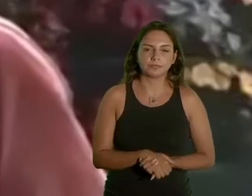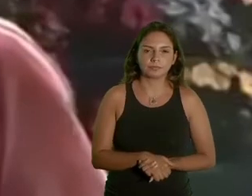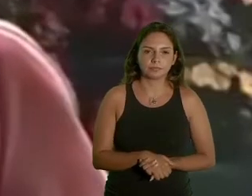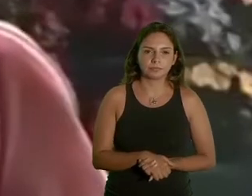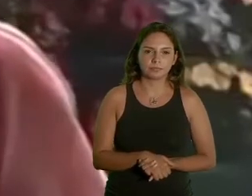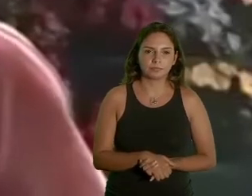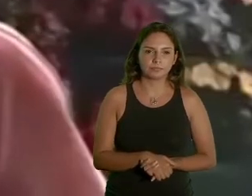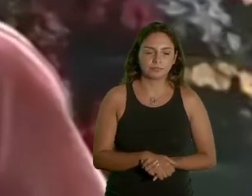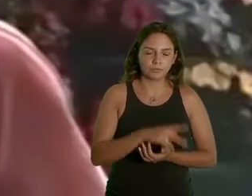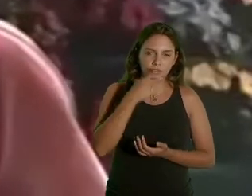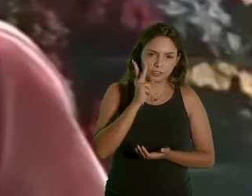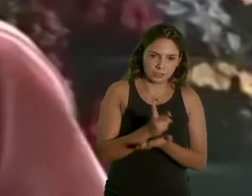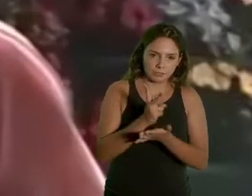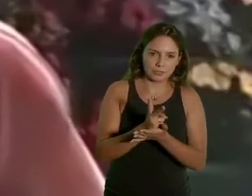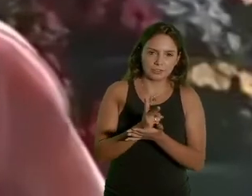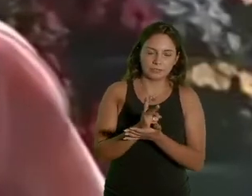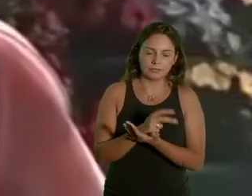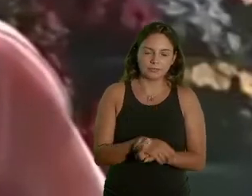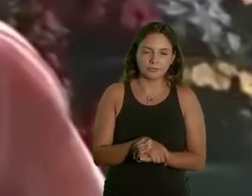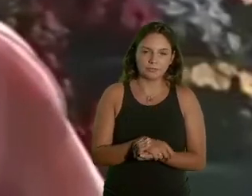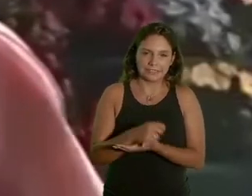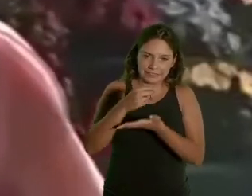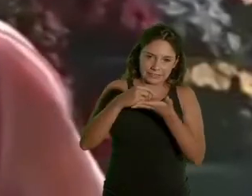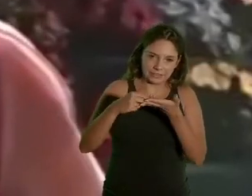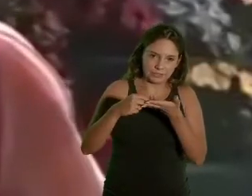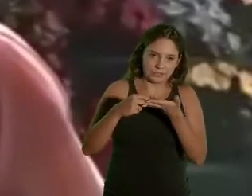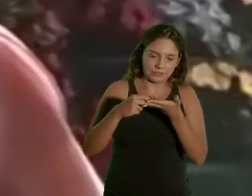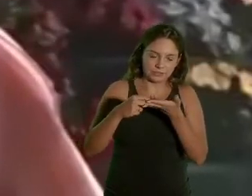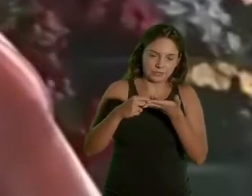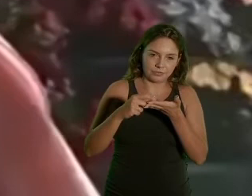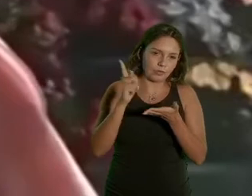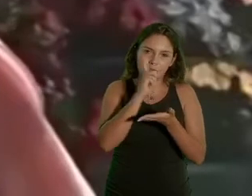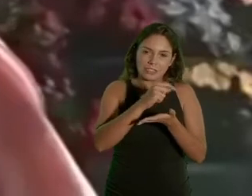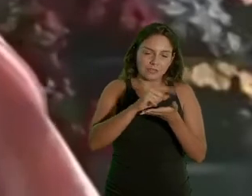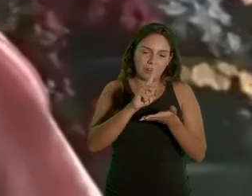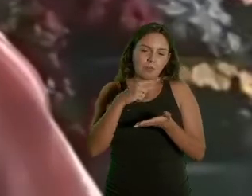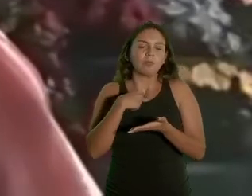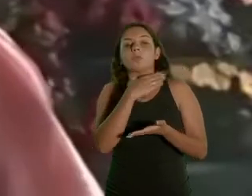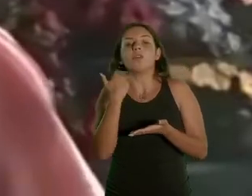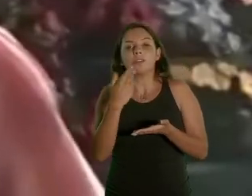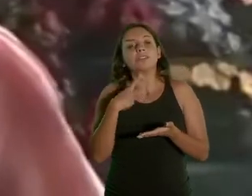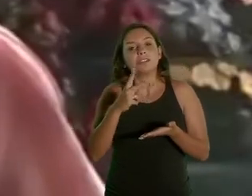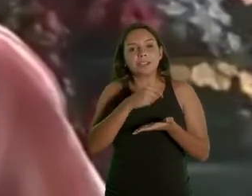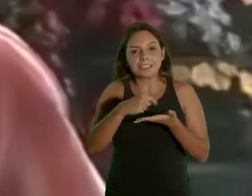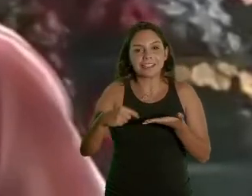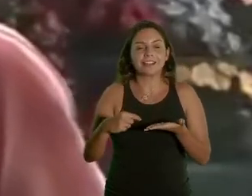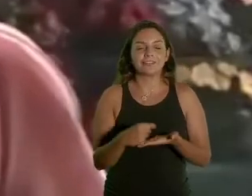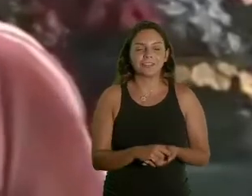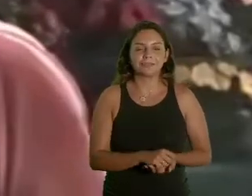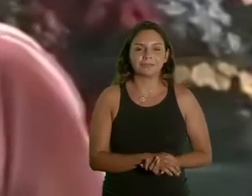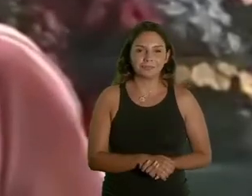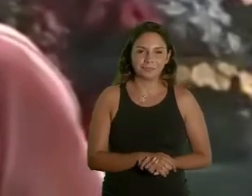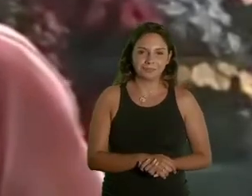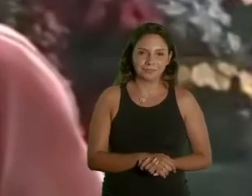digo sempre, sem escrever, eu morreria pagã de